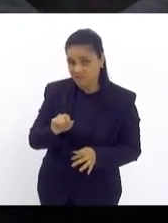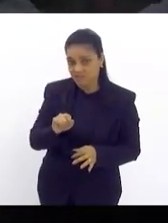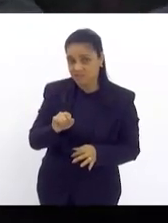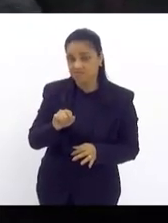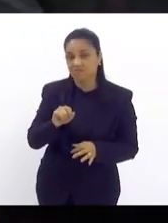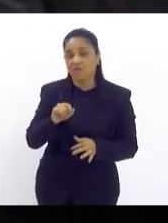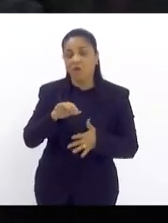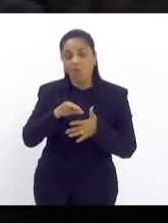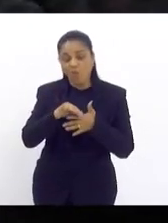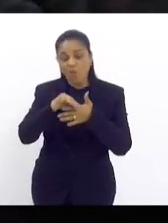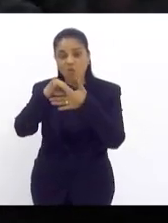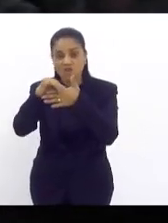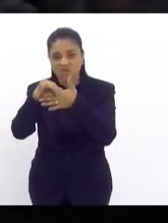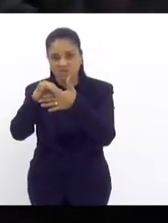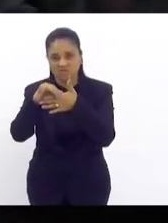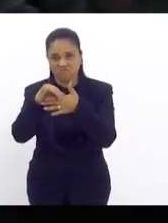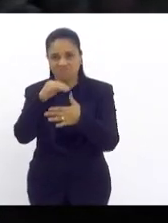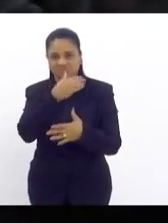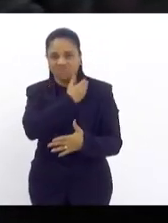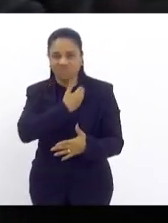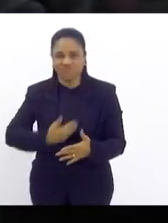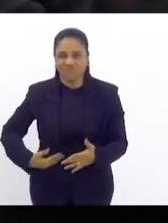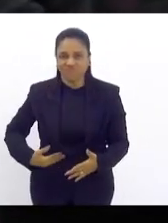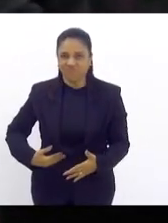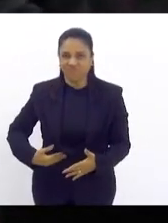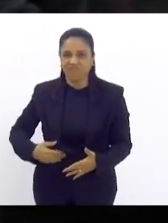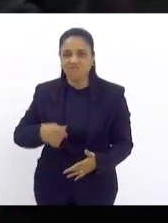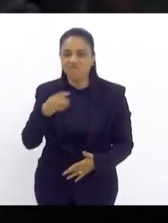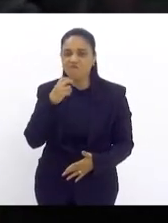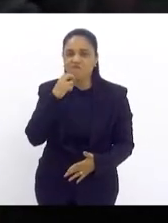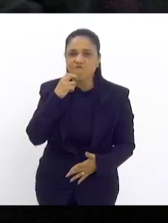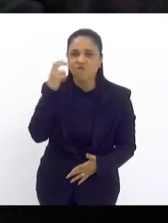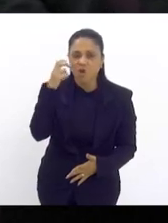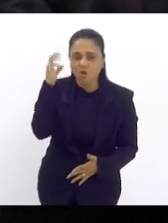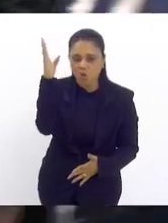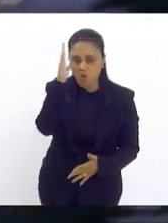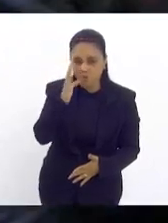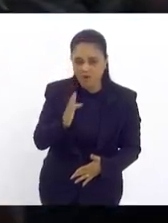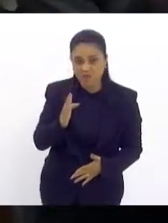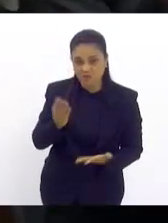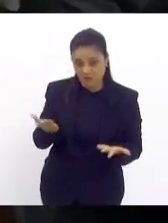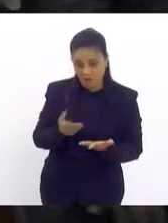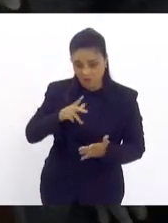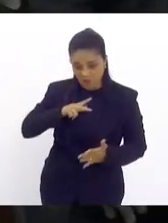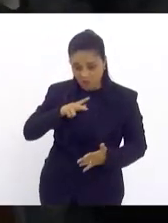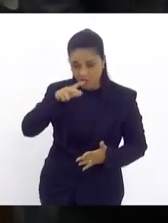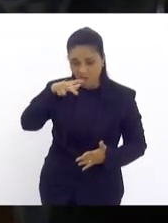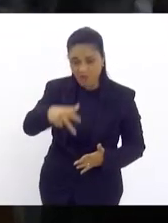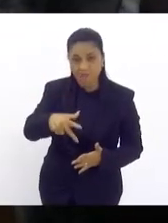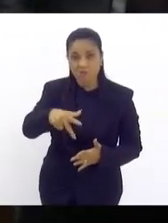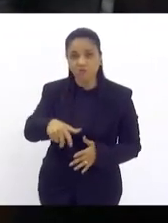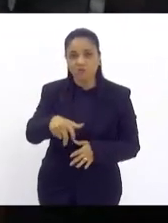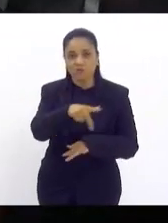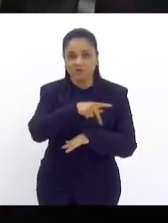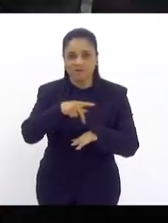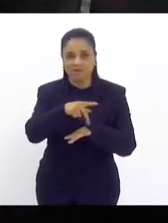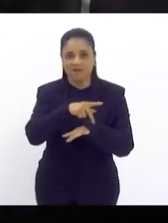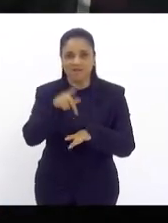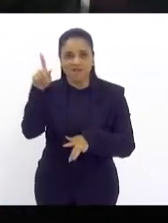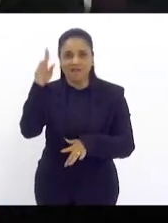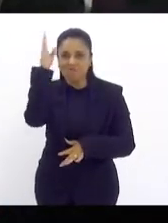desgoverno em que envergonha esse Brasil que nesse momento tá lá em Portugal fazendo o Brasil passar